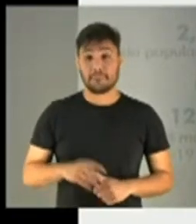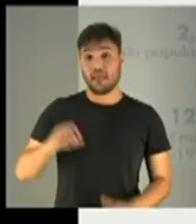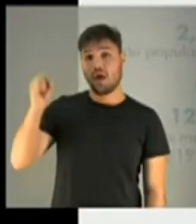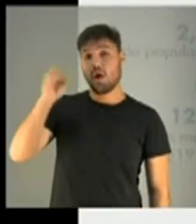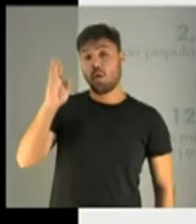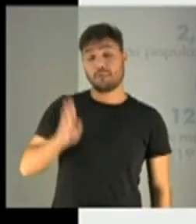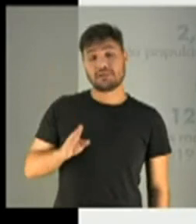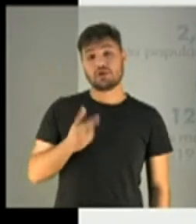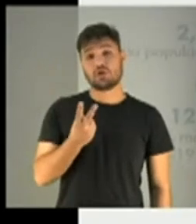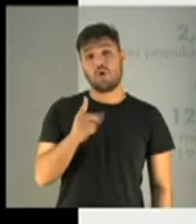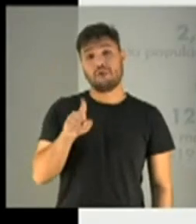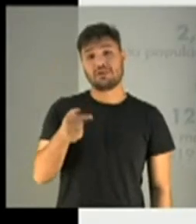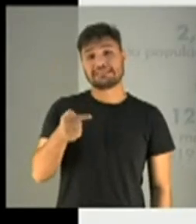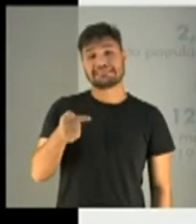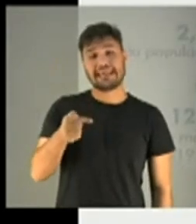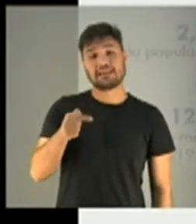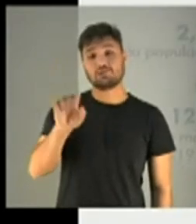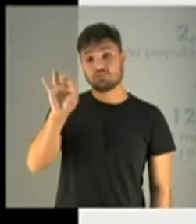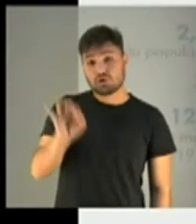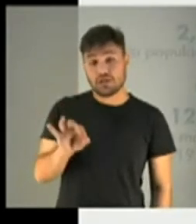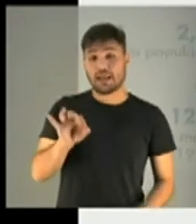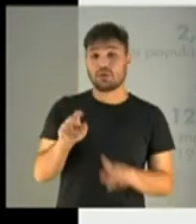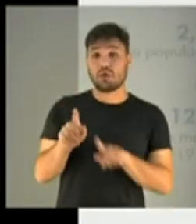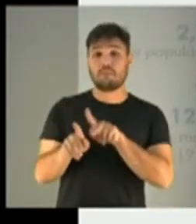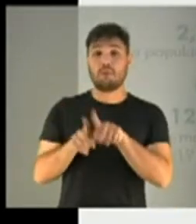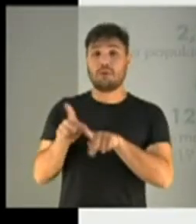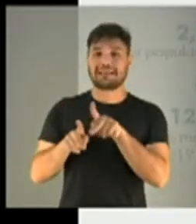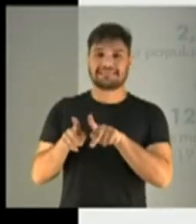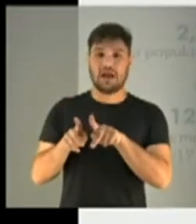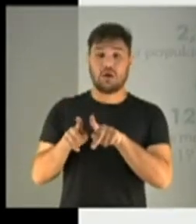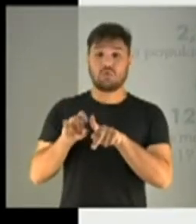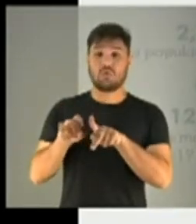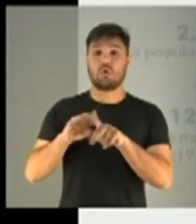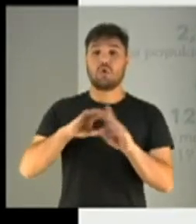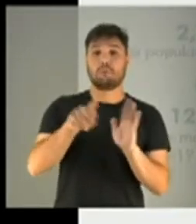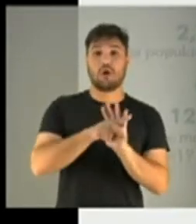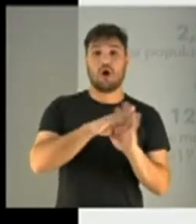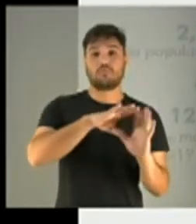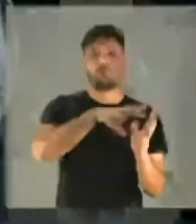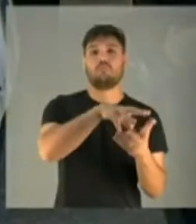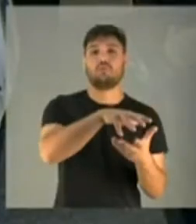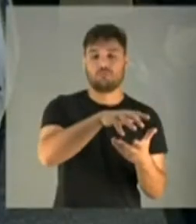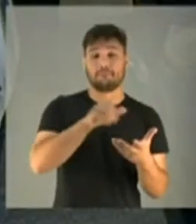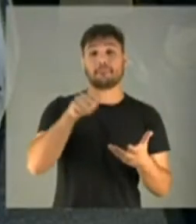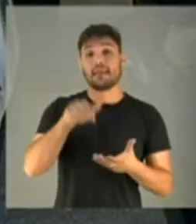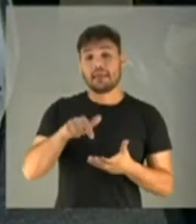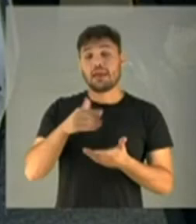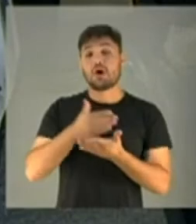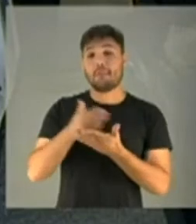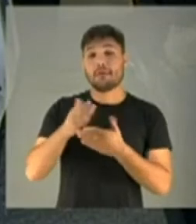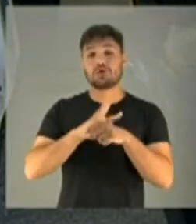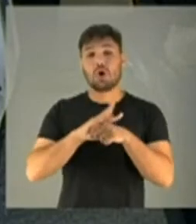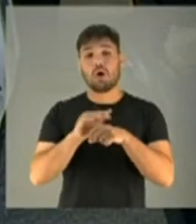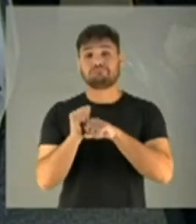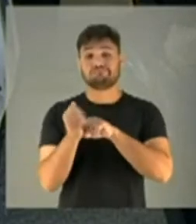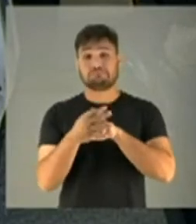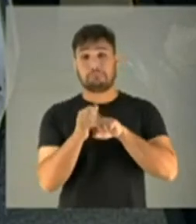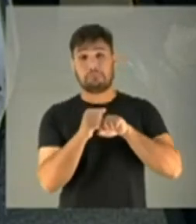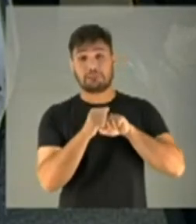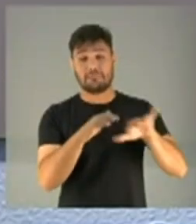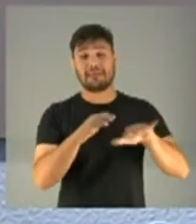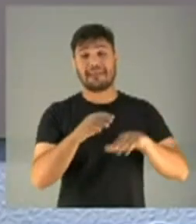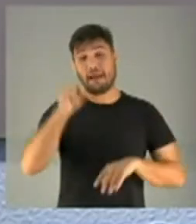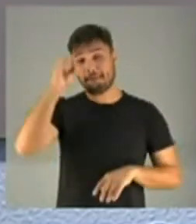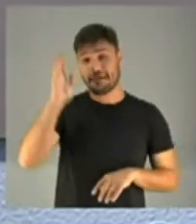tem 2,7% da população mundial. E desde o começo da pandemia, o Brasil concentra